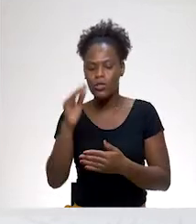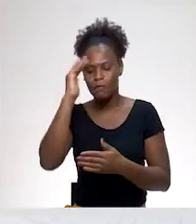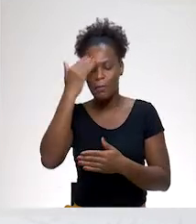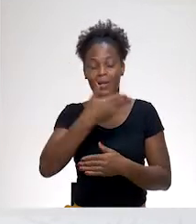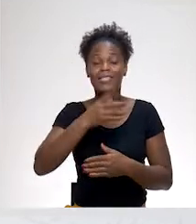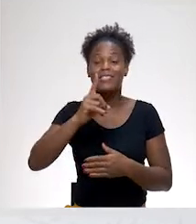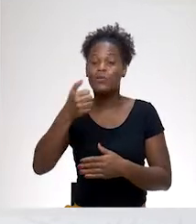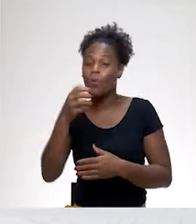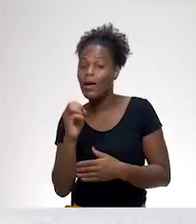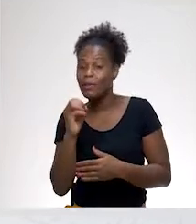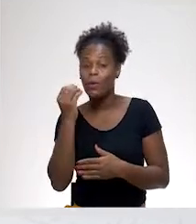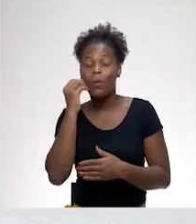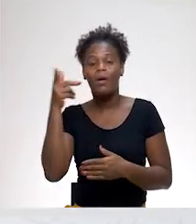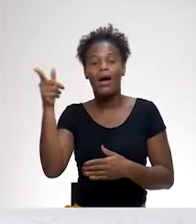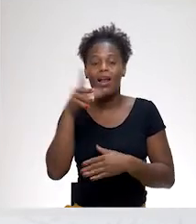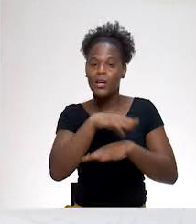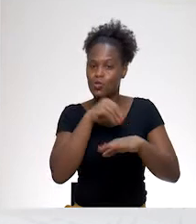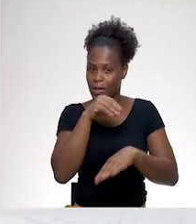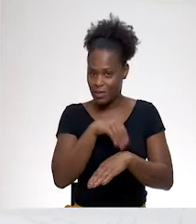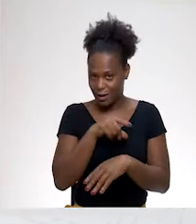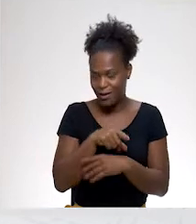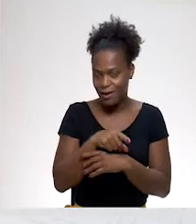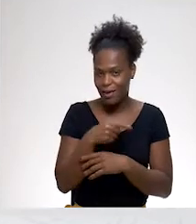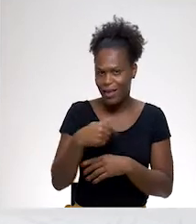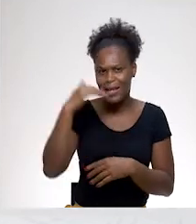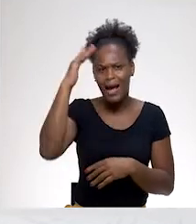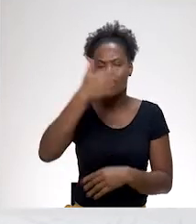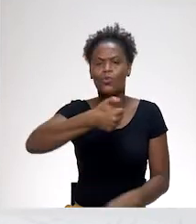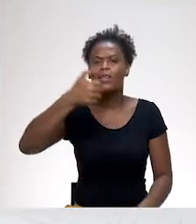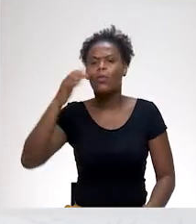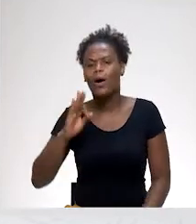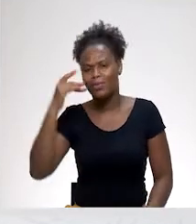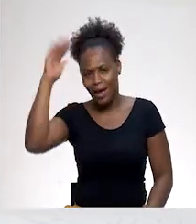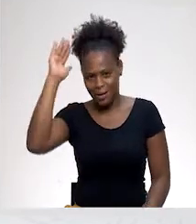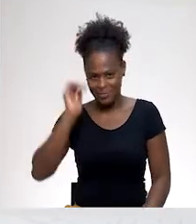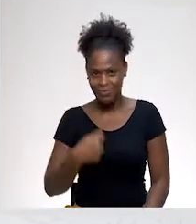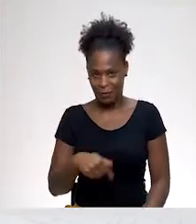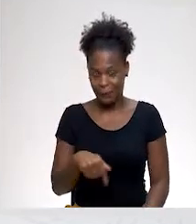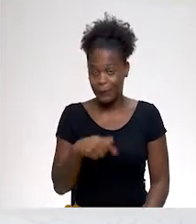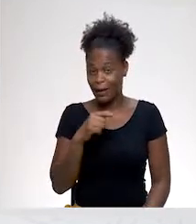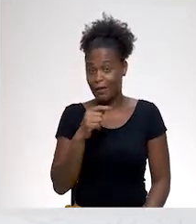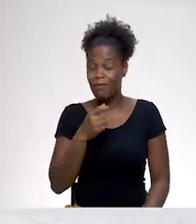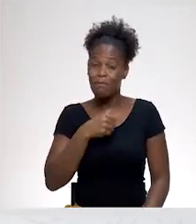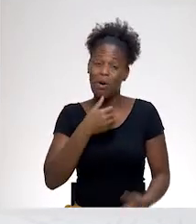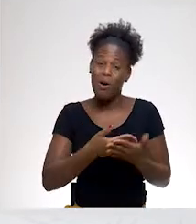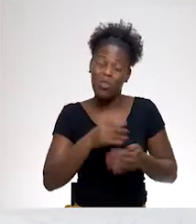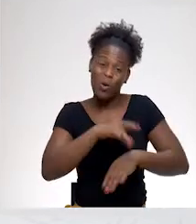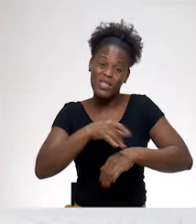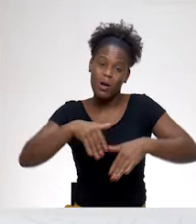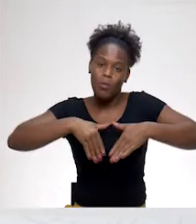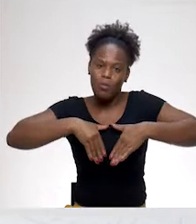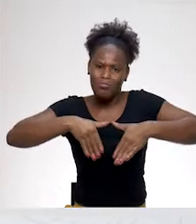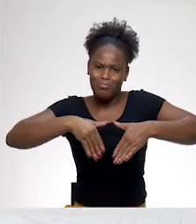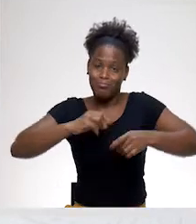de 1650 em Estocolmo, na Suécia, com 54 anos de idade. Ele foi vítima de